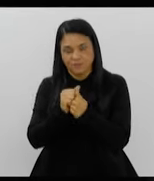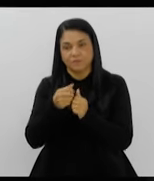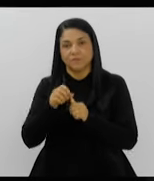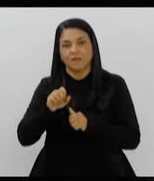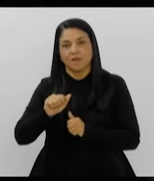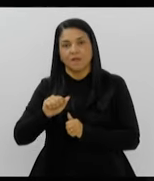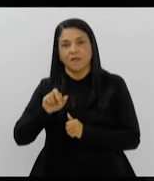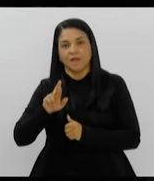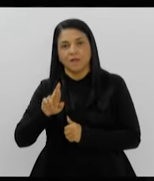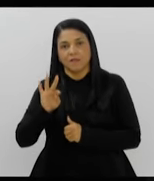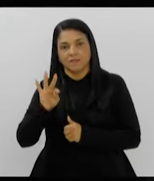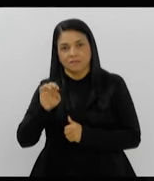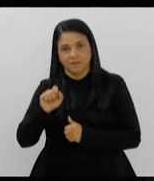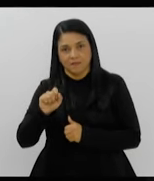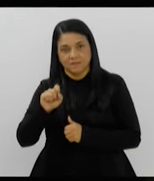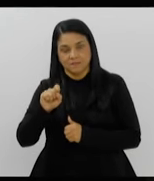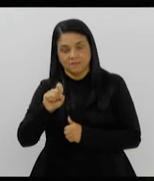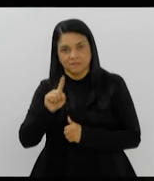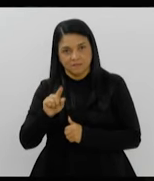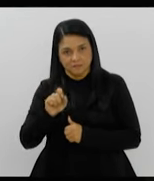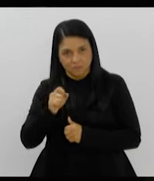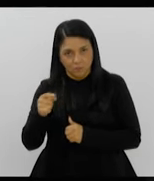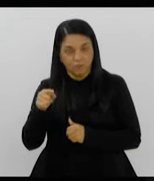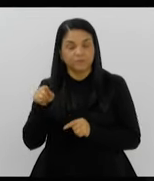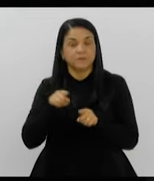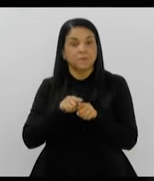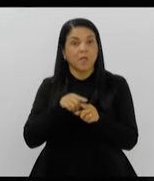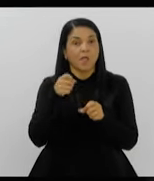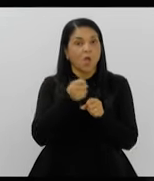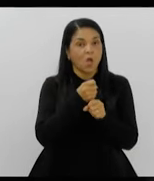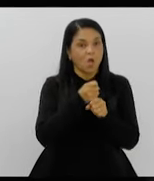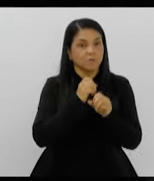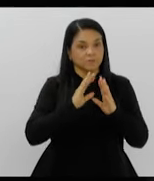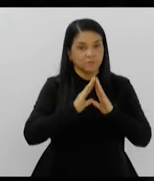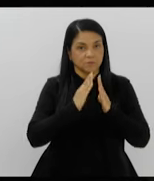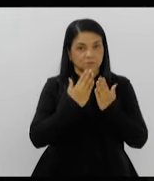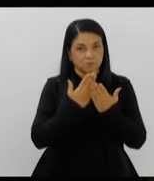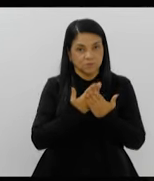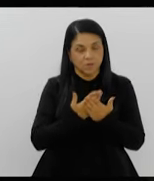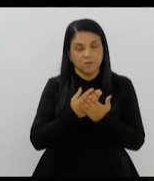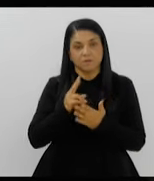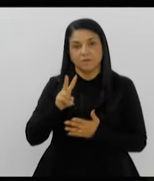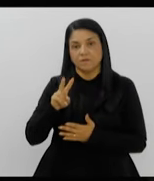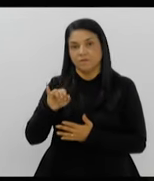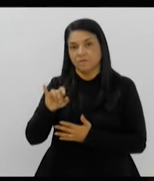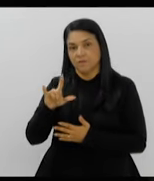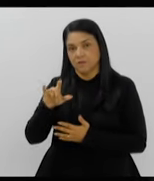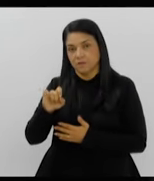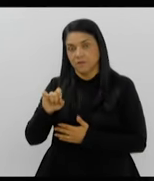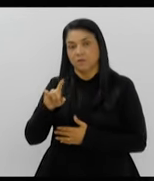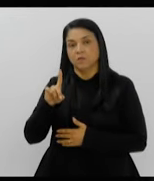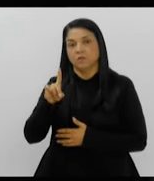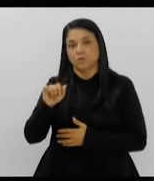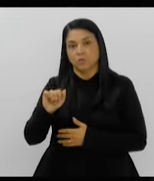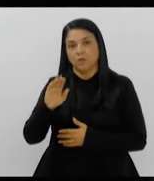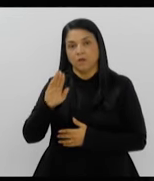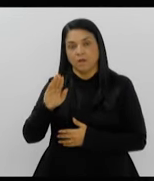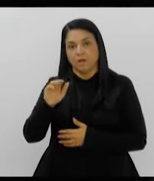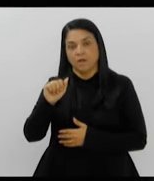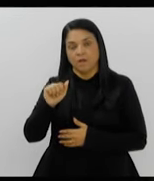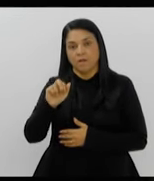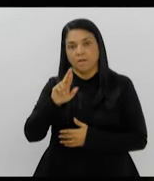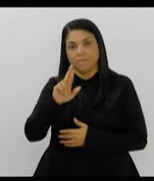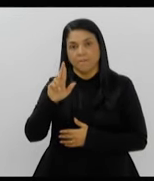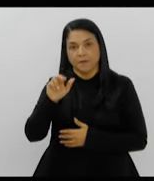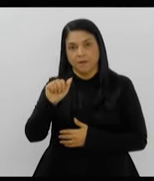a obra, aliás, necessária lá na escola da Vila do Abraão, que foi afetada com as chuvas